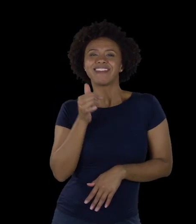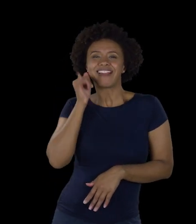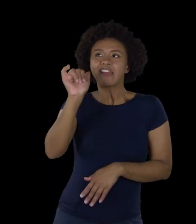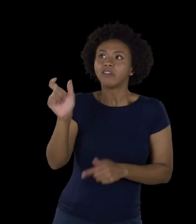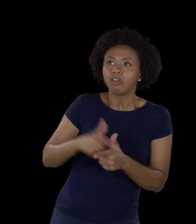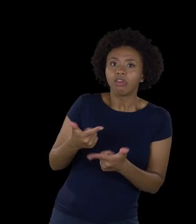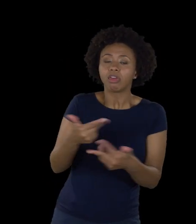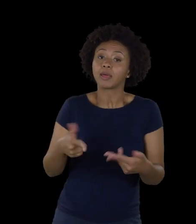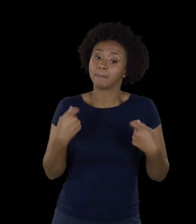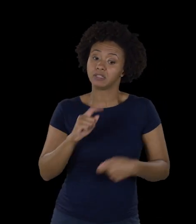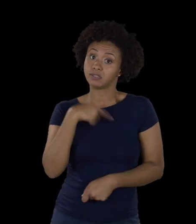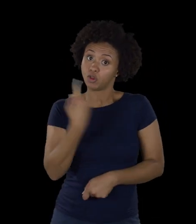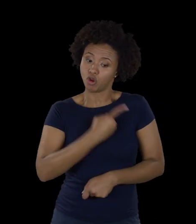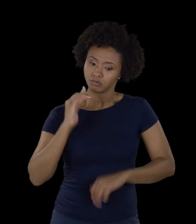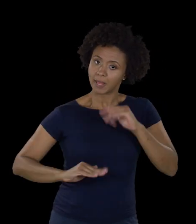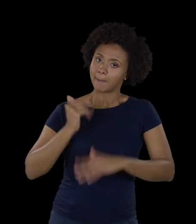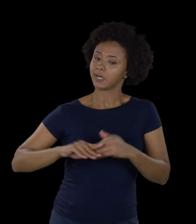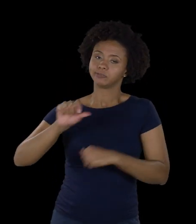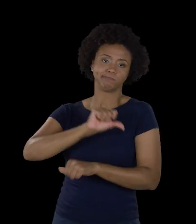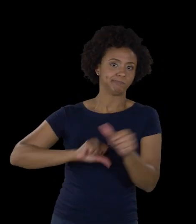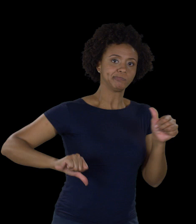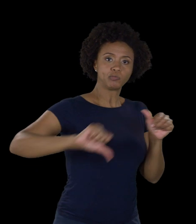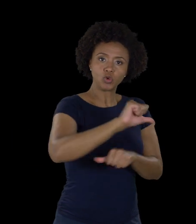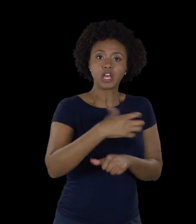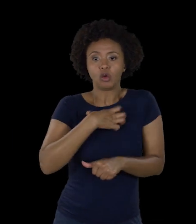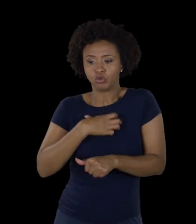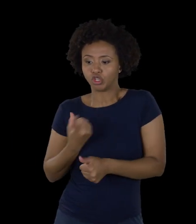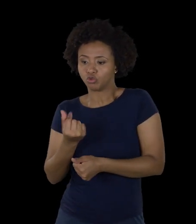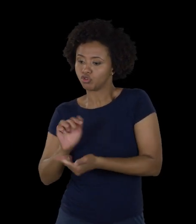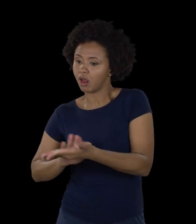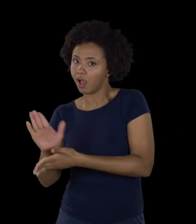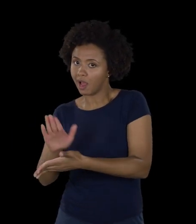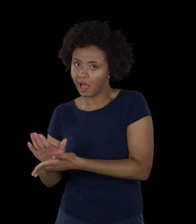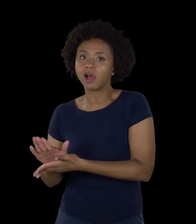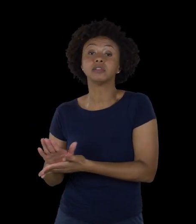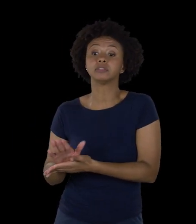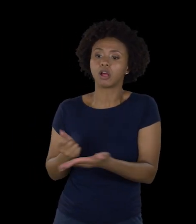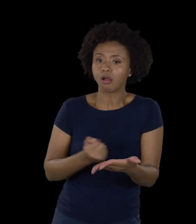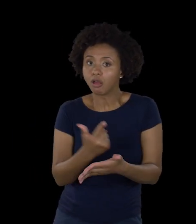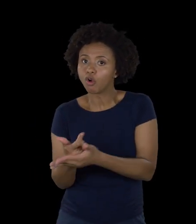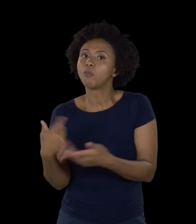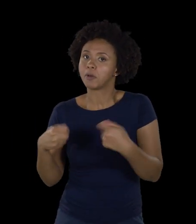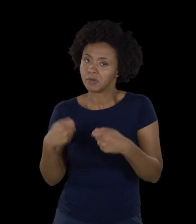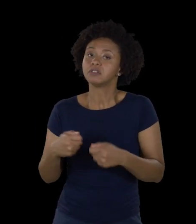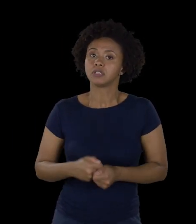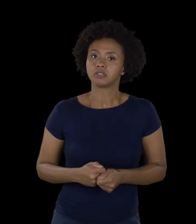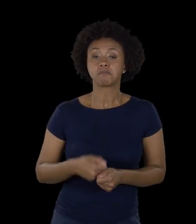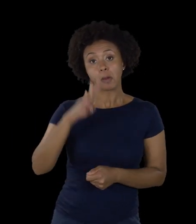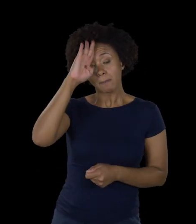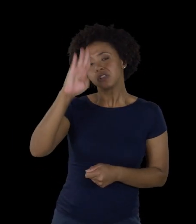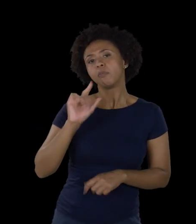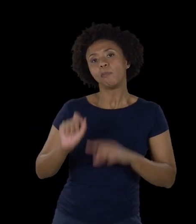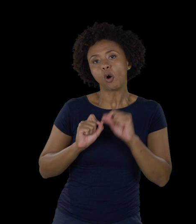de mudanças de hábito, de um novo padrão de consumo, de gastos, sobretudo saber analisar o papel que o dinheiro tem em